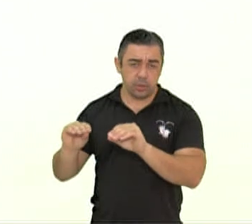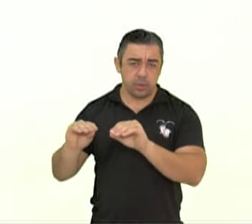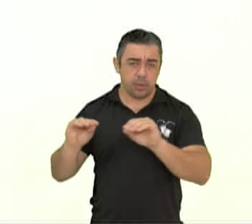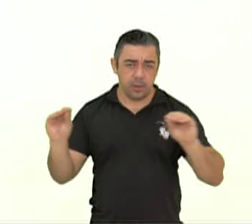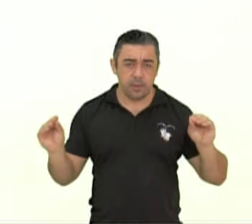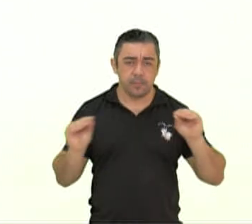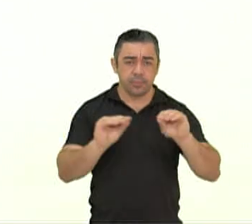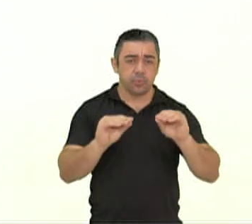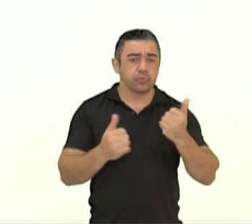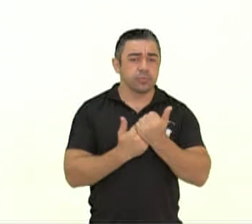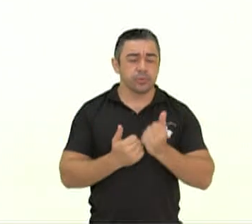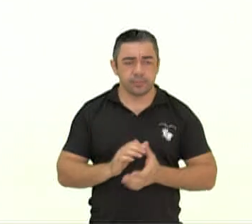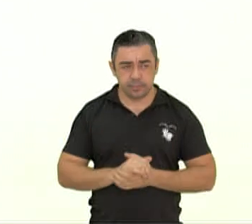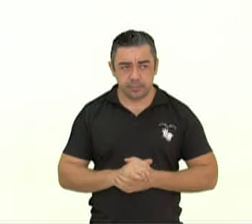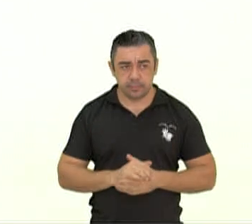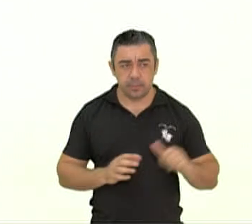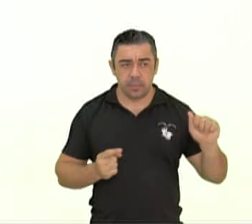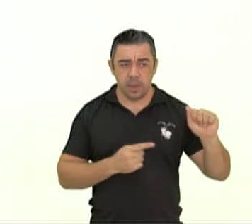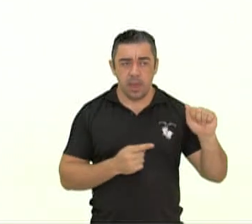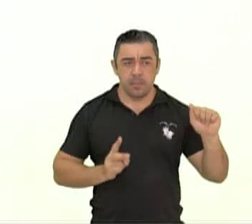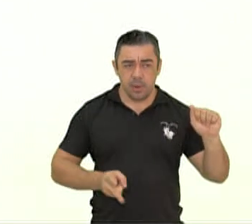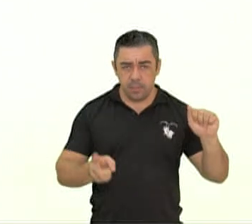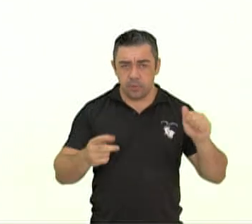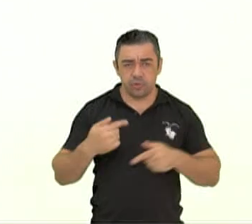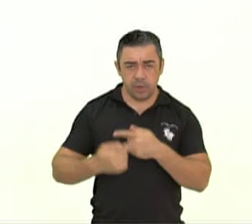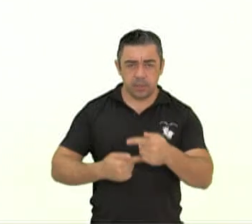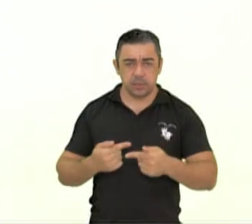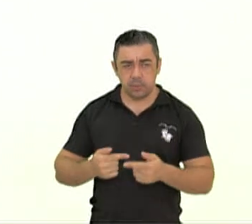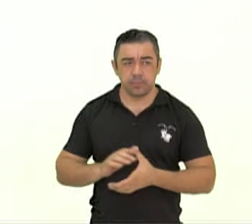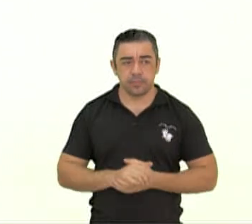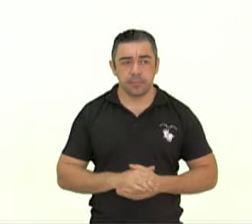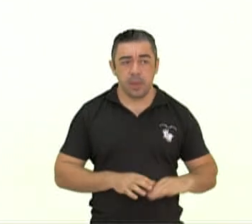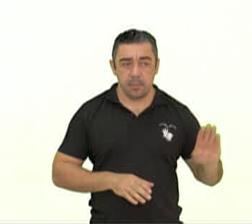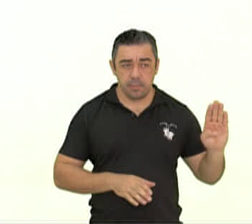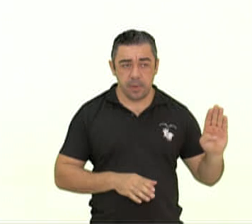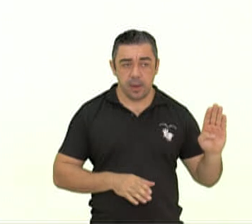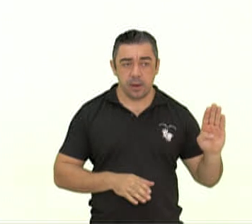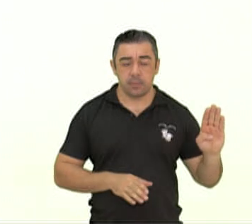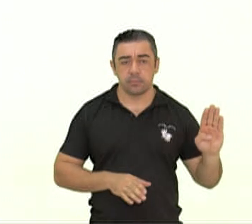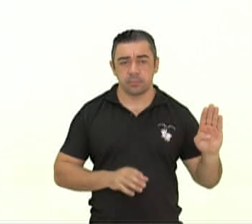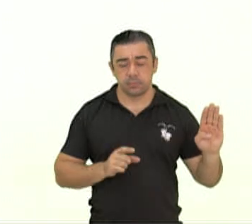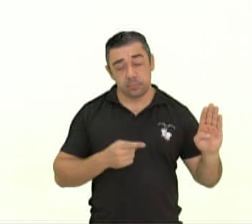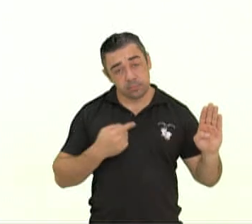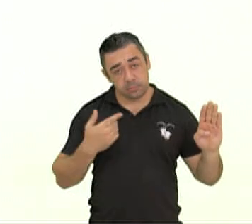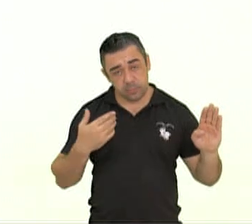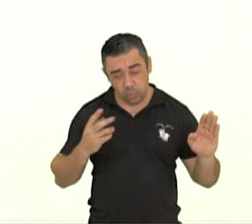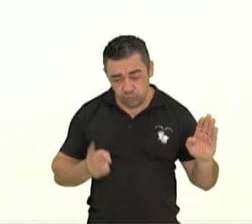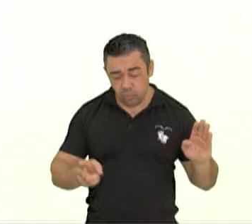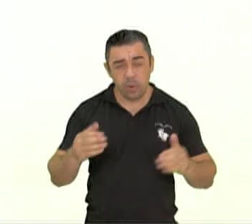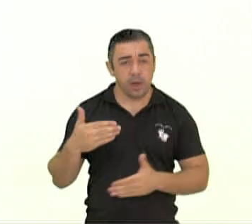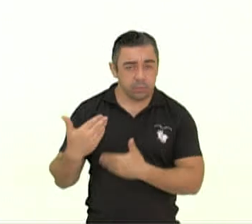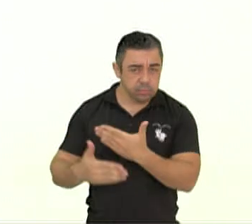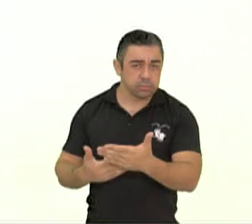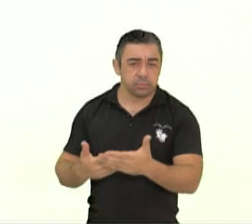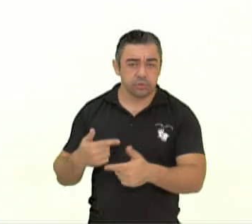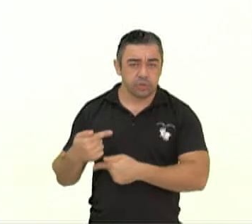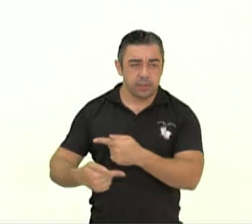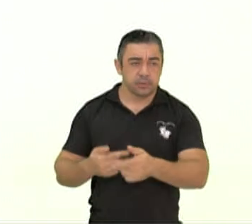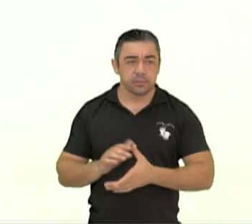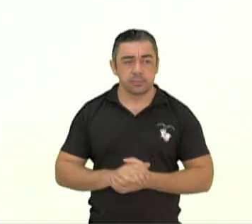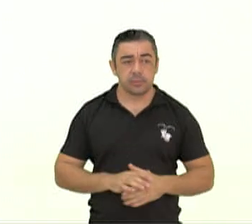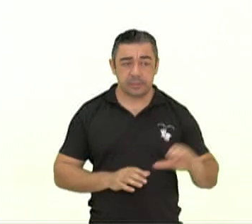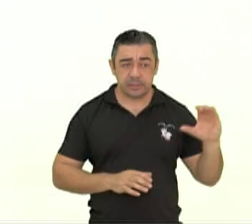lá. Então lá, A, se perpetuam nas gerações seguintes. B, se perpetuaram nas gerações seguintes. C,